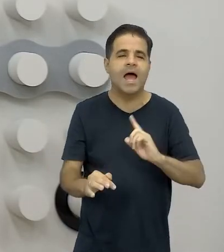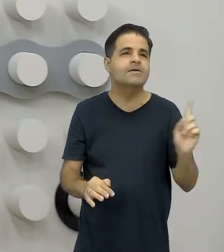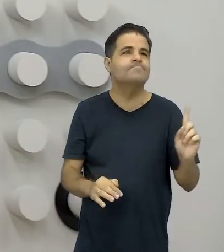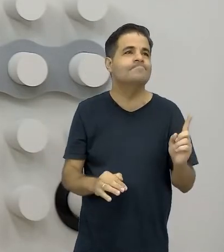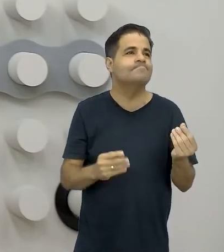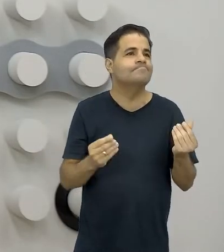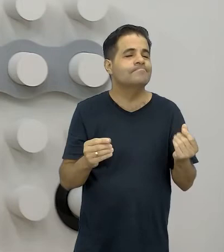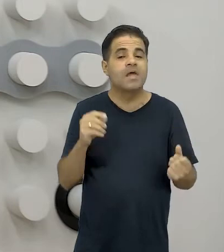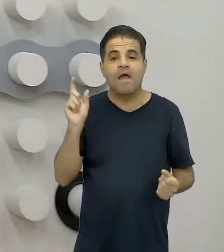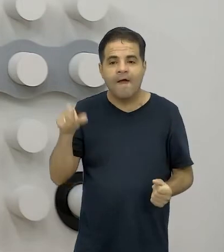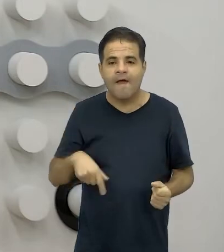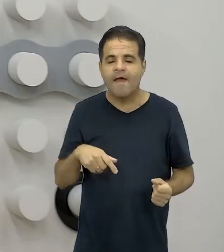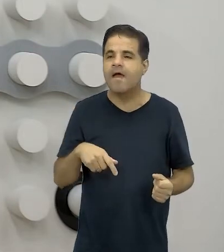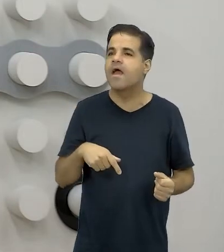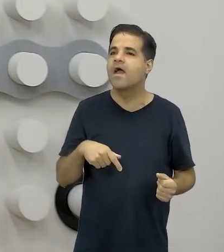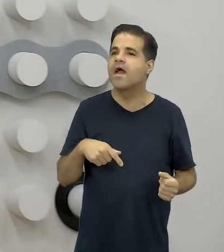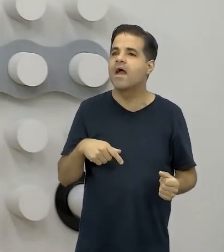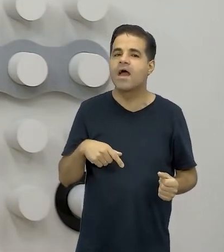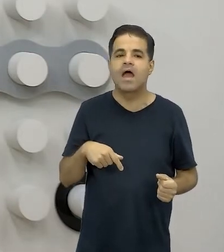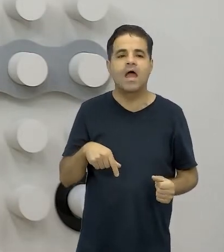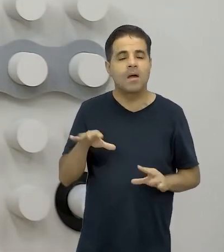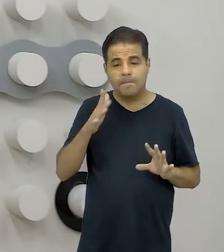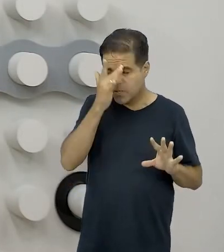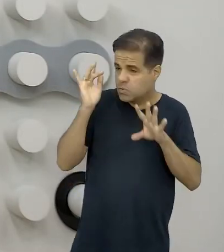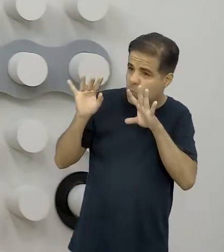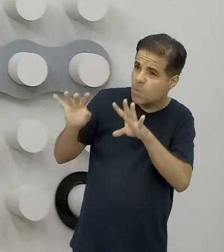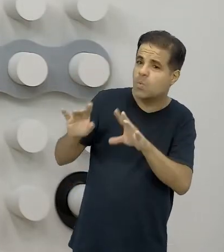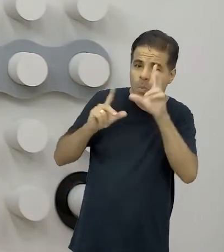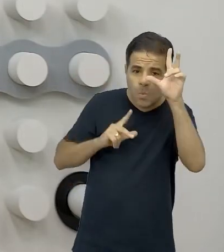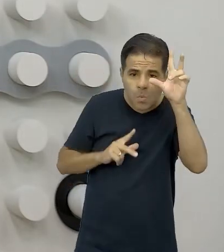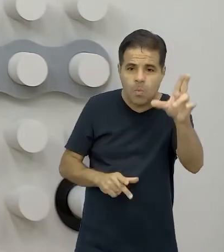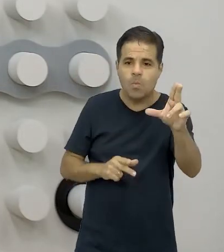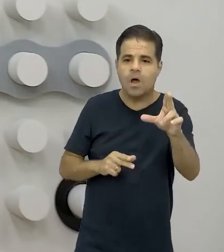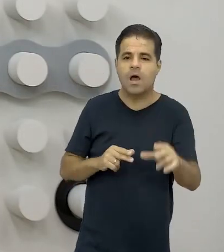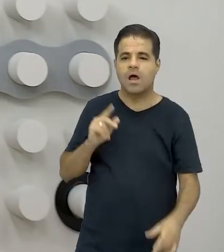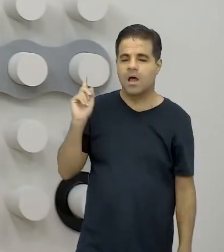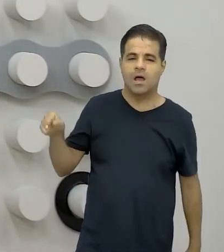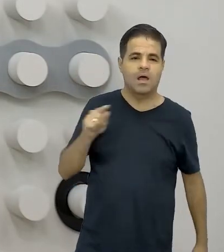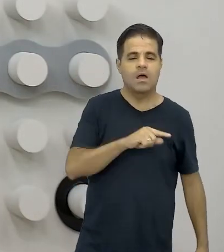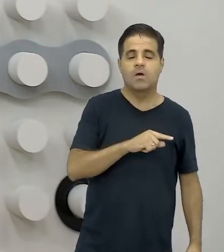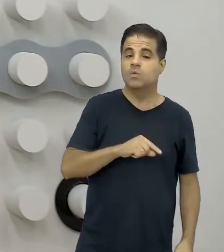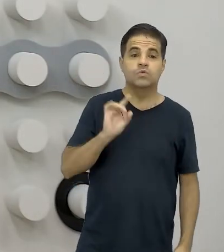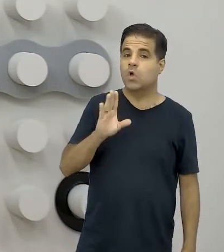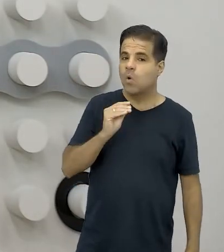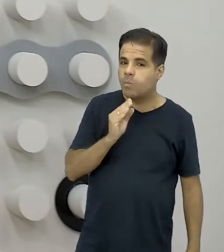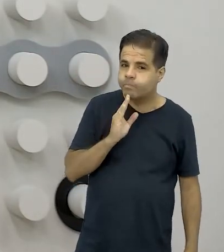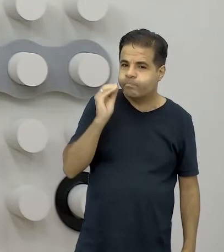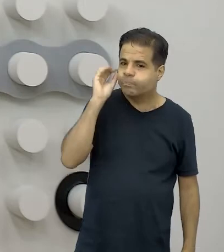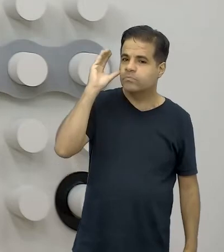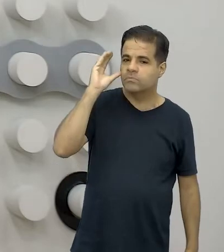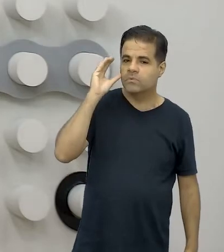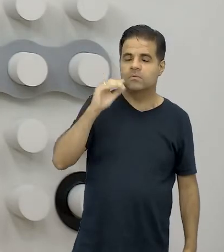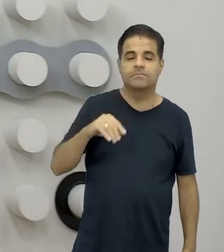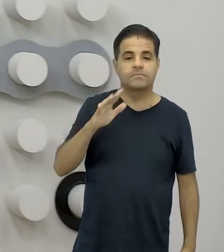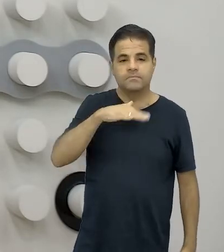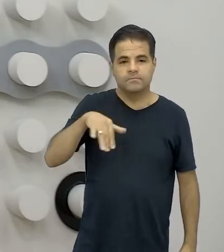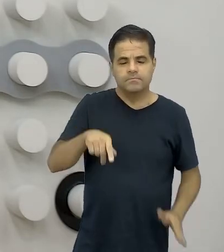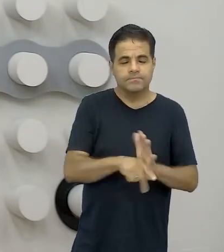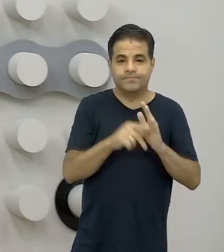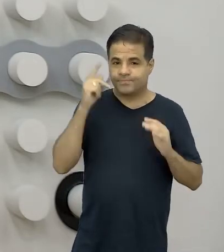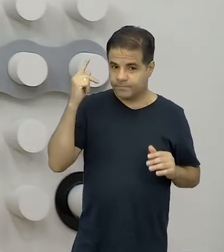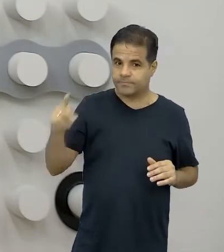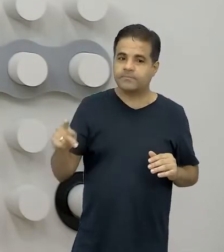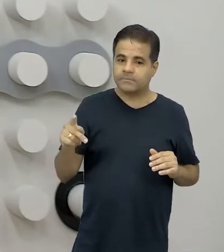é o fato dele, mestre, também se reconhecer como um igual, e sendo um igual também não só no conhecimento, mas na própria ignorância,